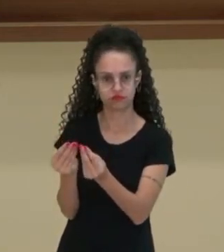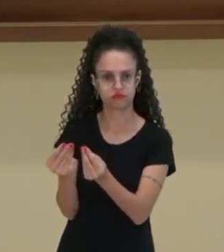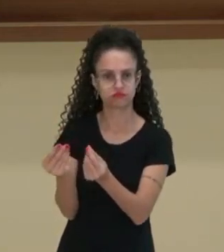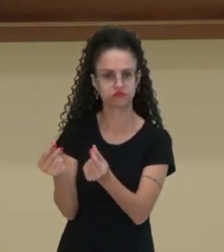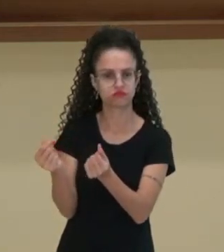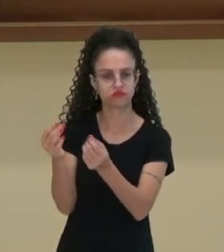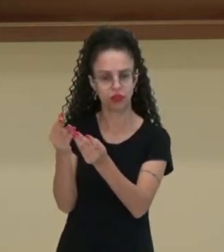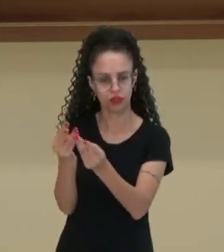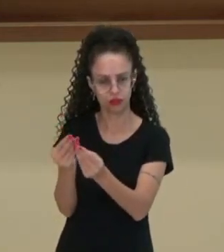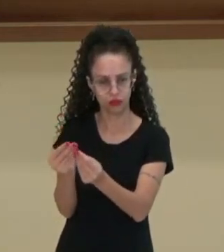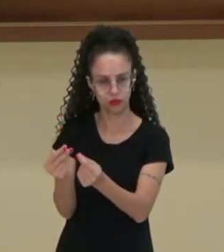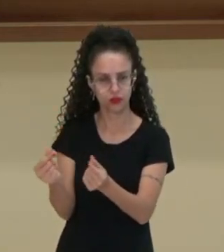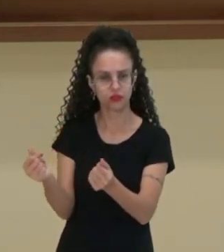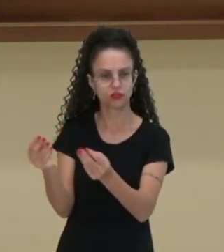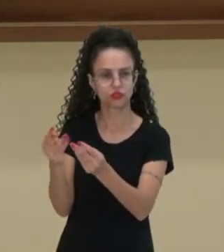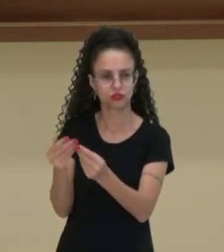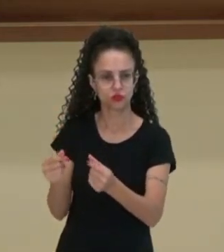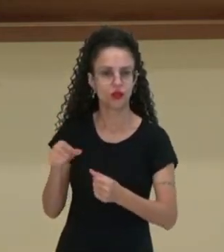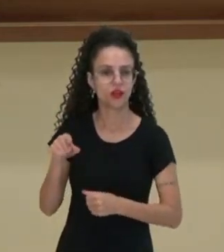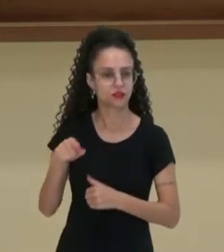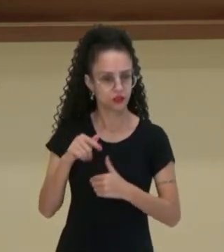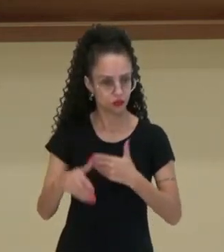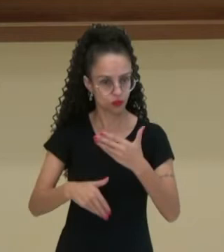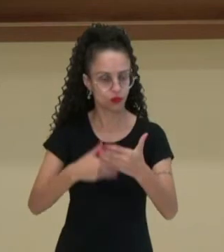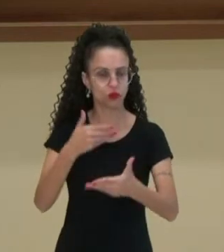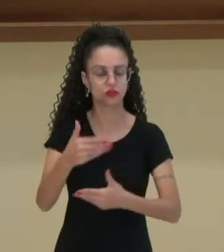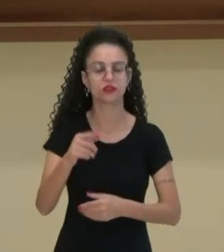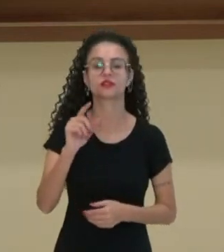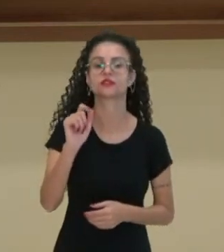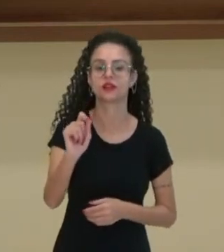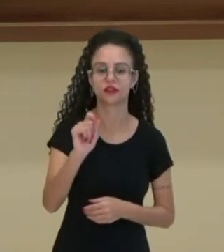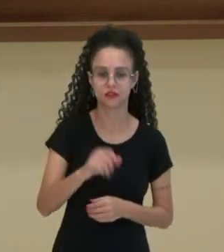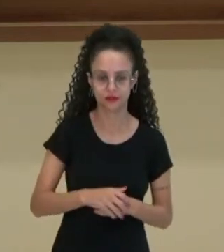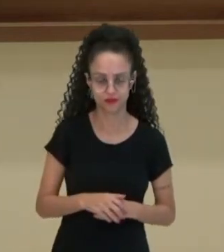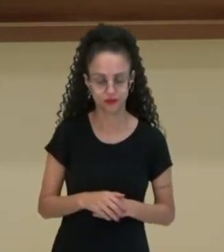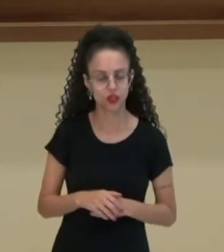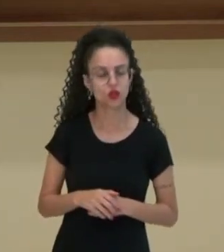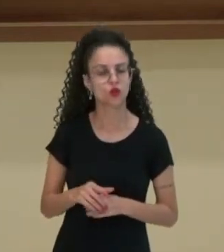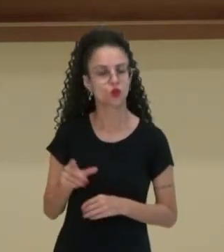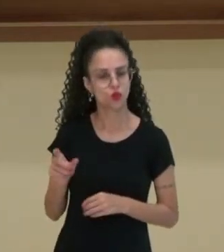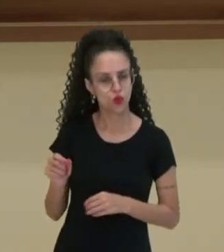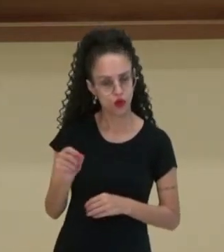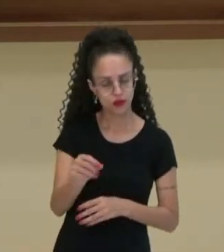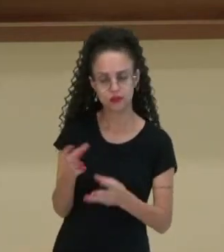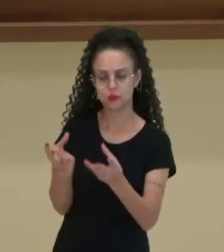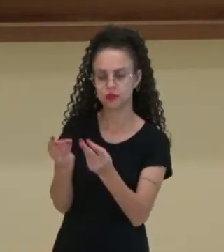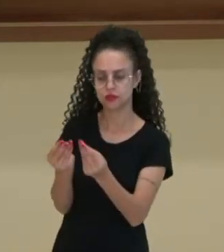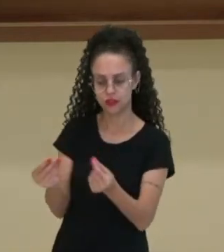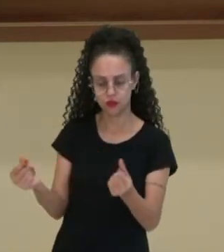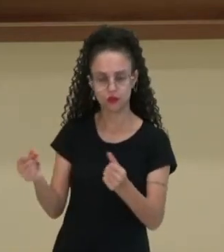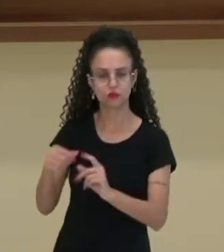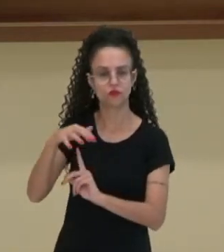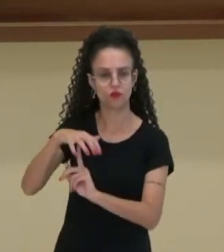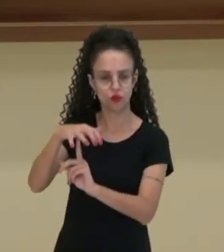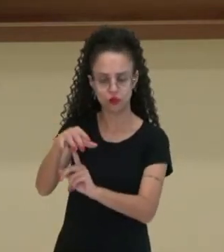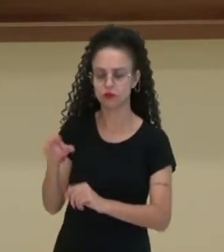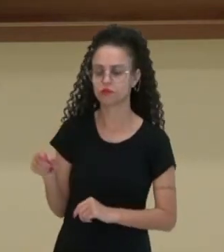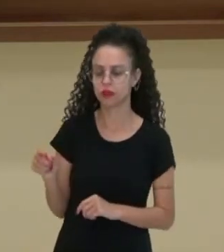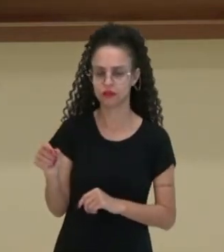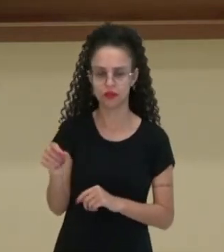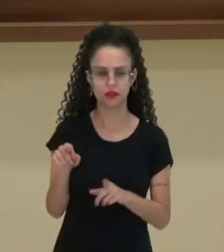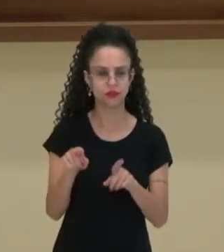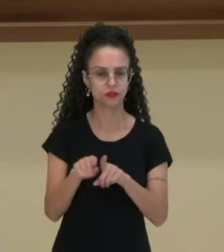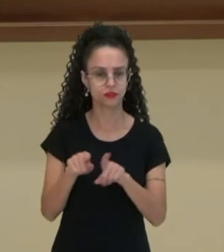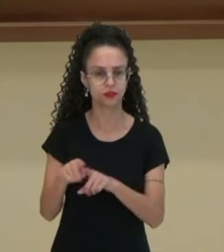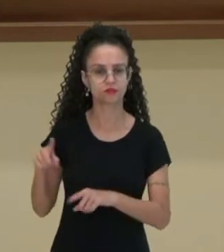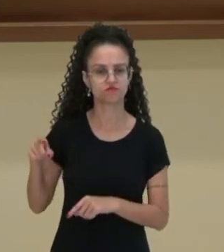se desmanchando. E esse processo vai se dar por quê? Pelos organismos decompositores, fungos e algumas bactérias também